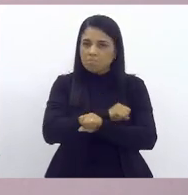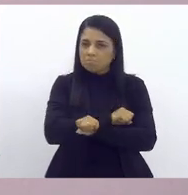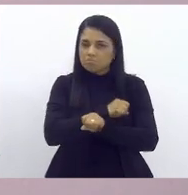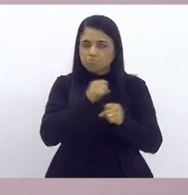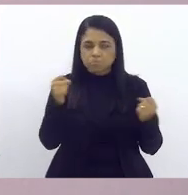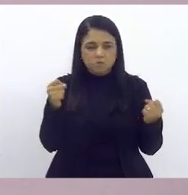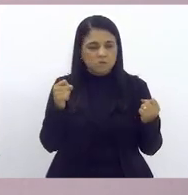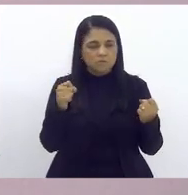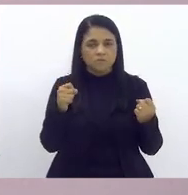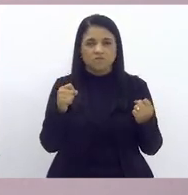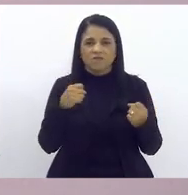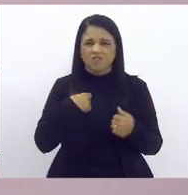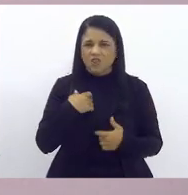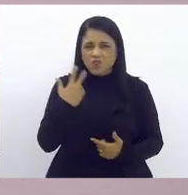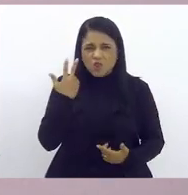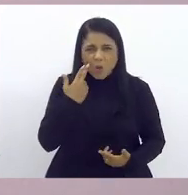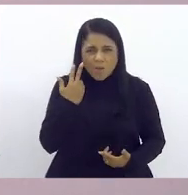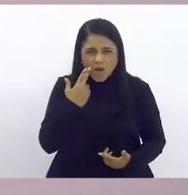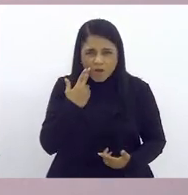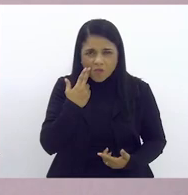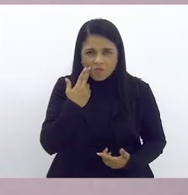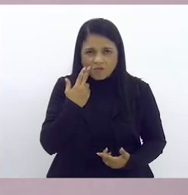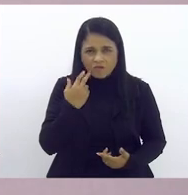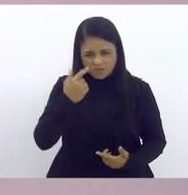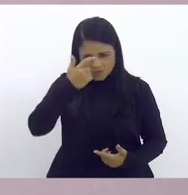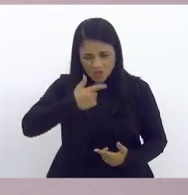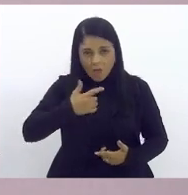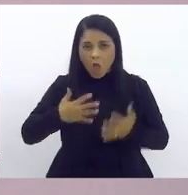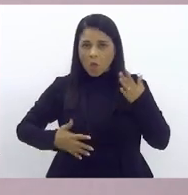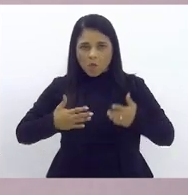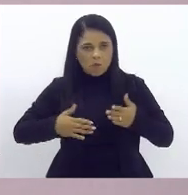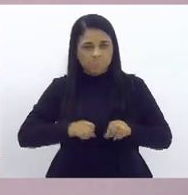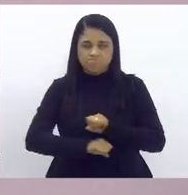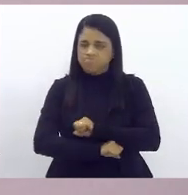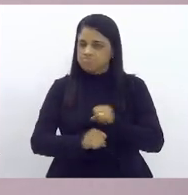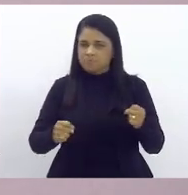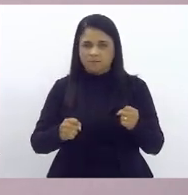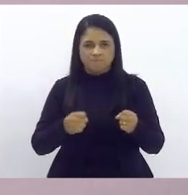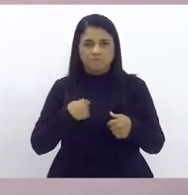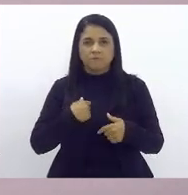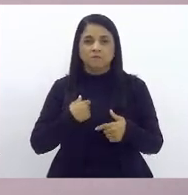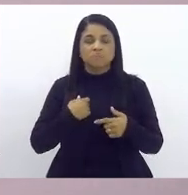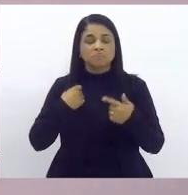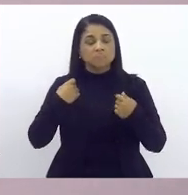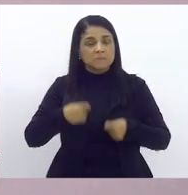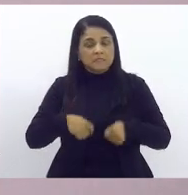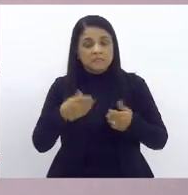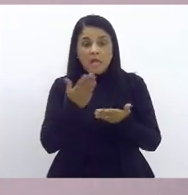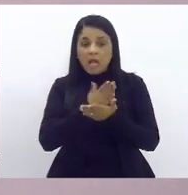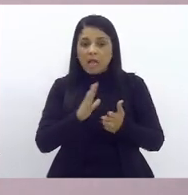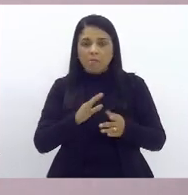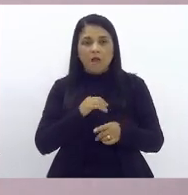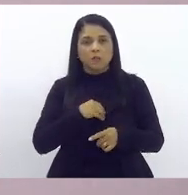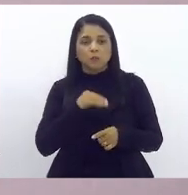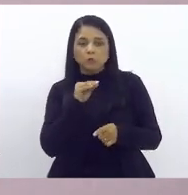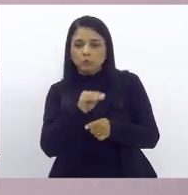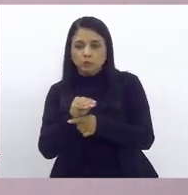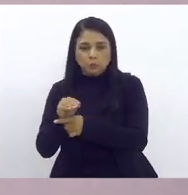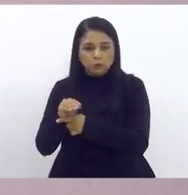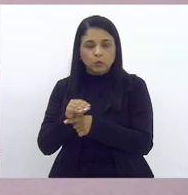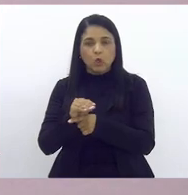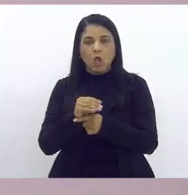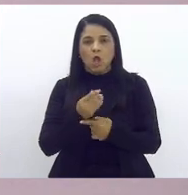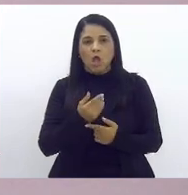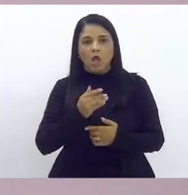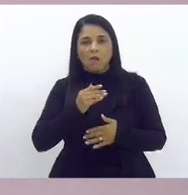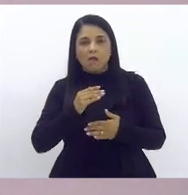para achar que isso é normal. Não somos máquinas. Infelizmente, tem que acabar com o assistencialismo, tem que acabar com essa mão de obra